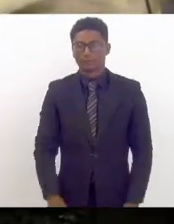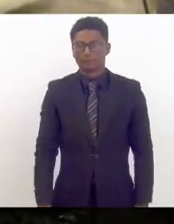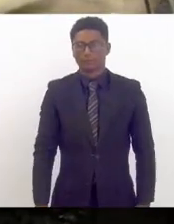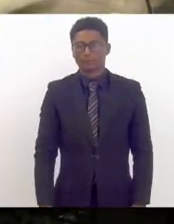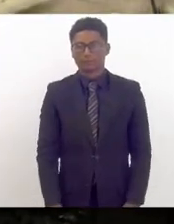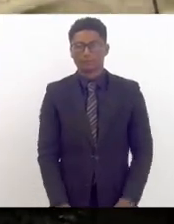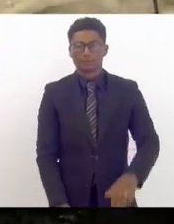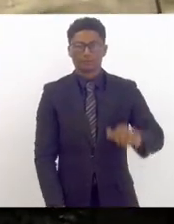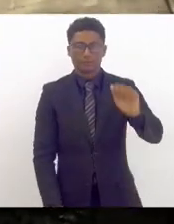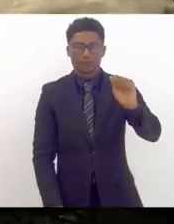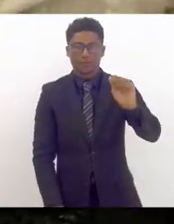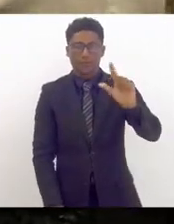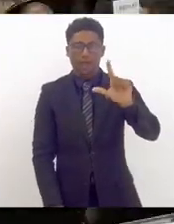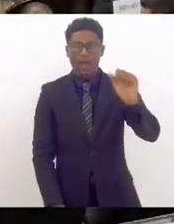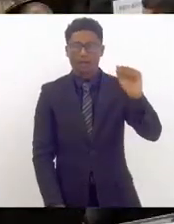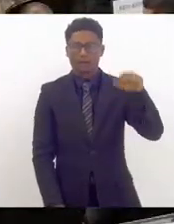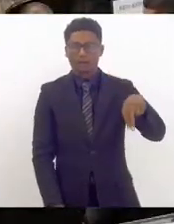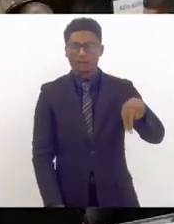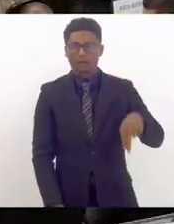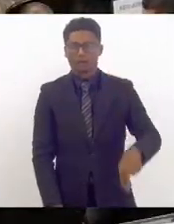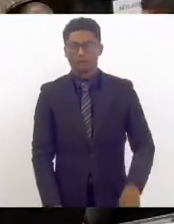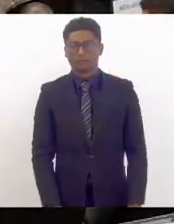Alan Lopes.